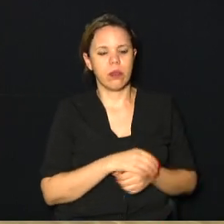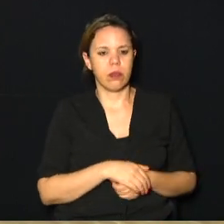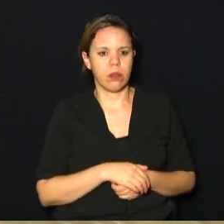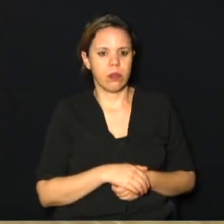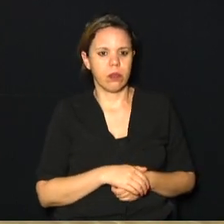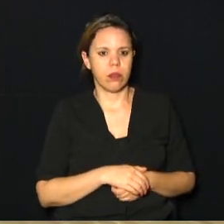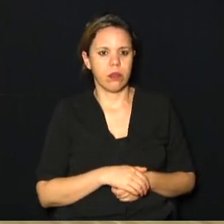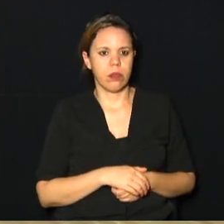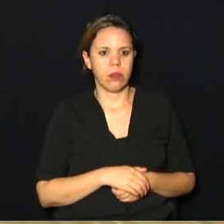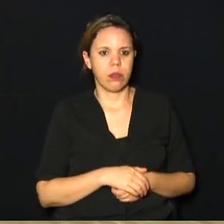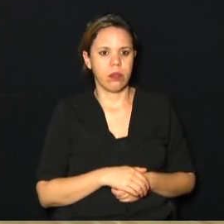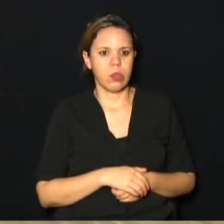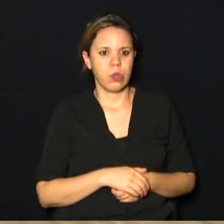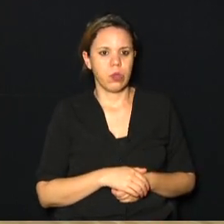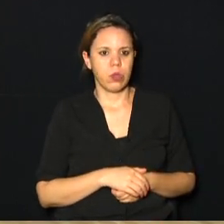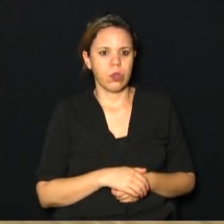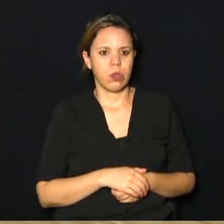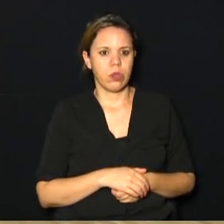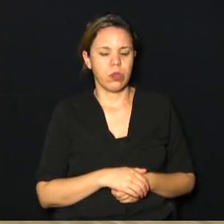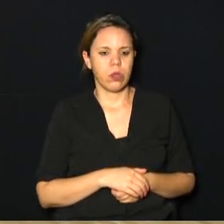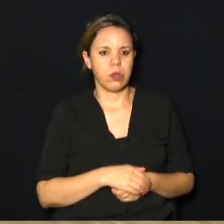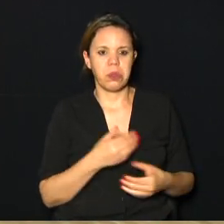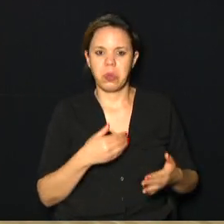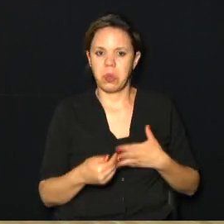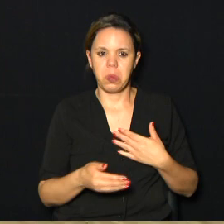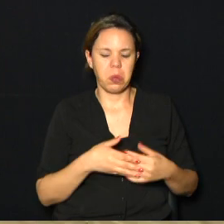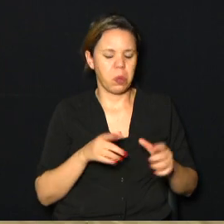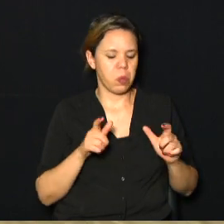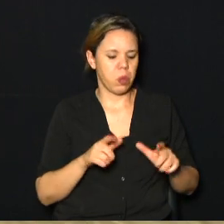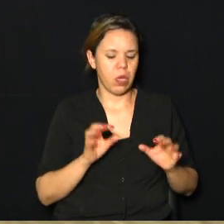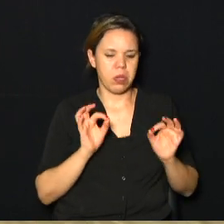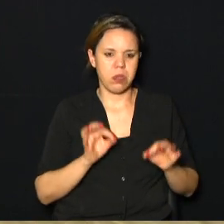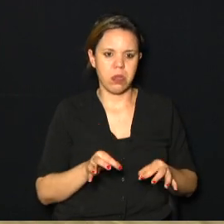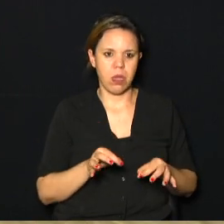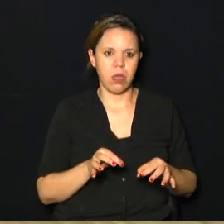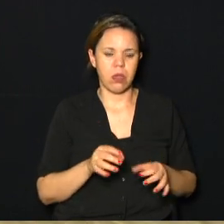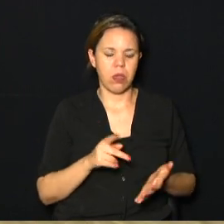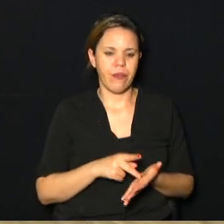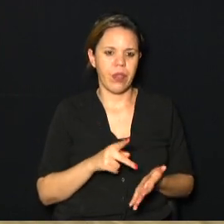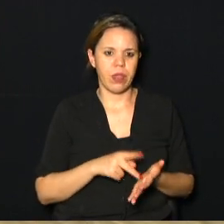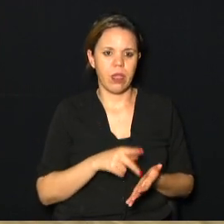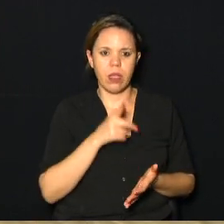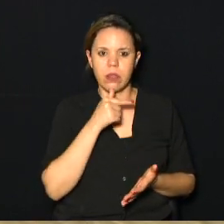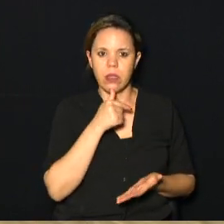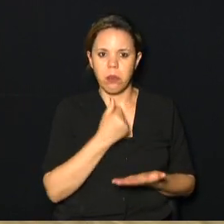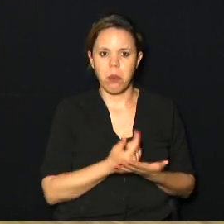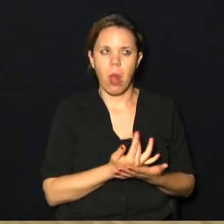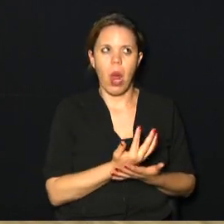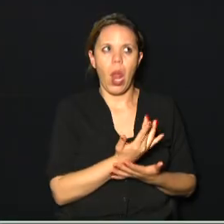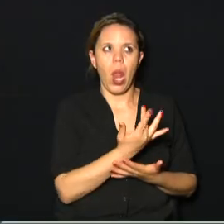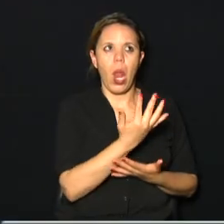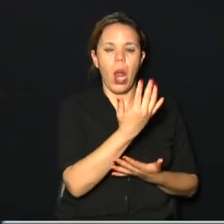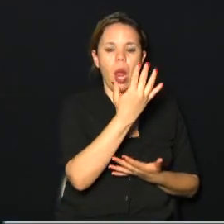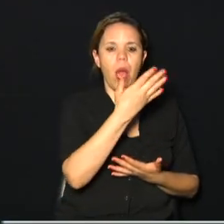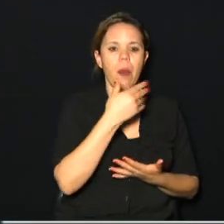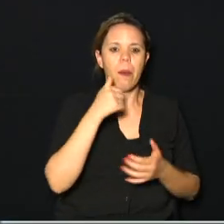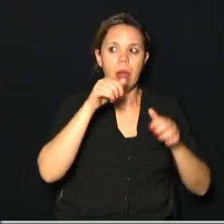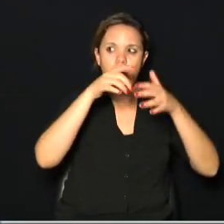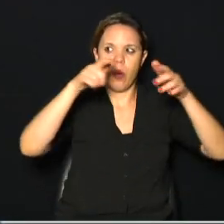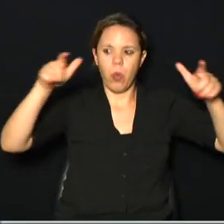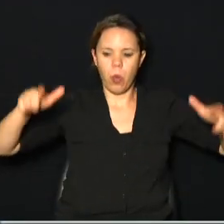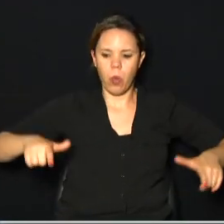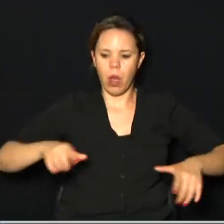para colocar água no balde? Não tem lugar específico, na verdade, é porque essa água vai acabar evaporando e melhora a umidade